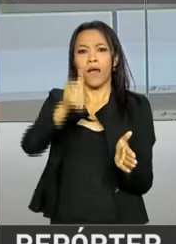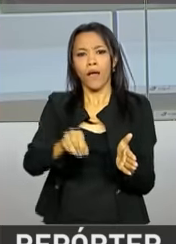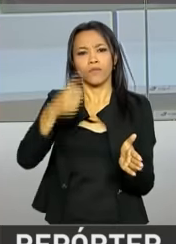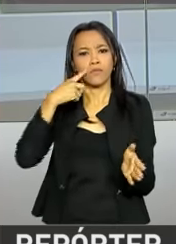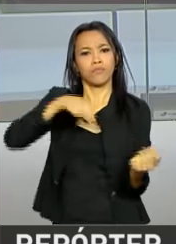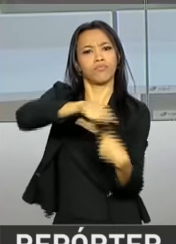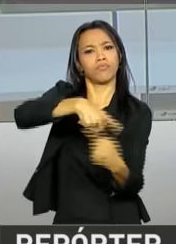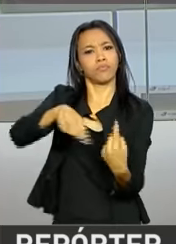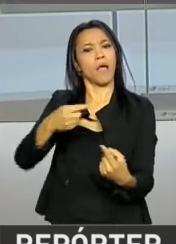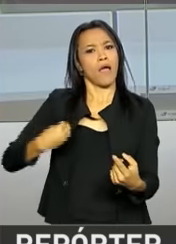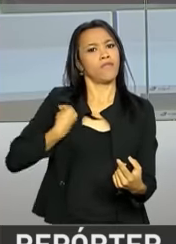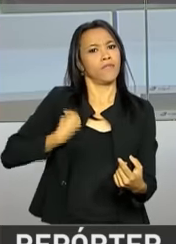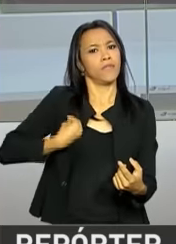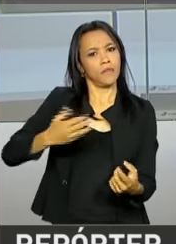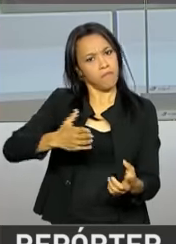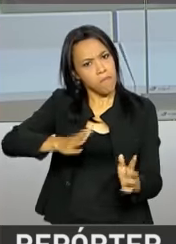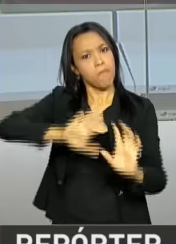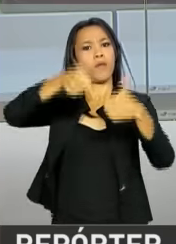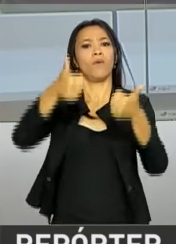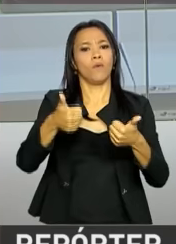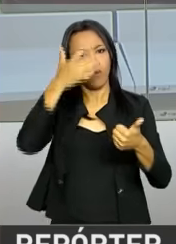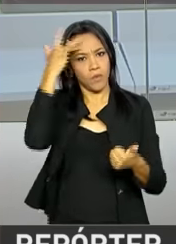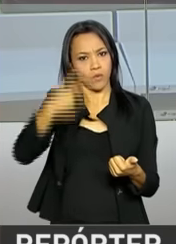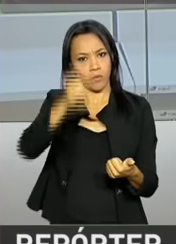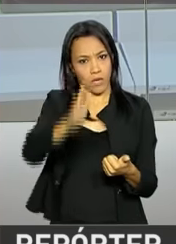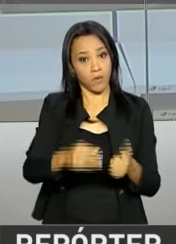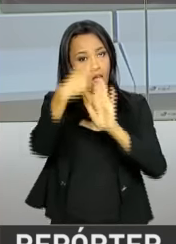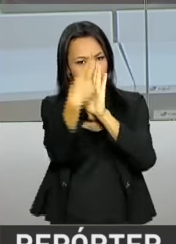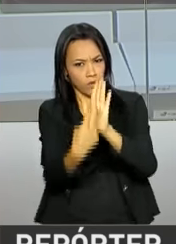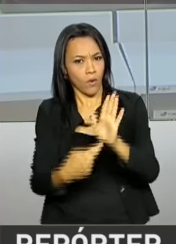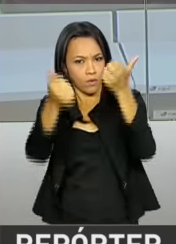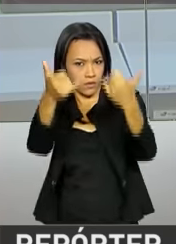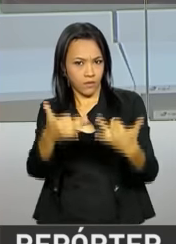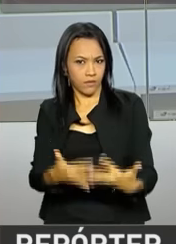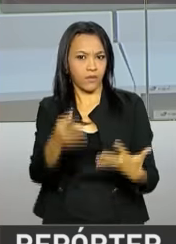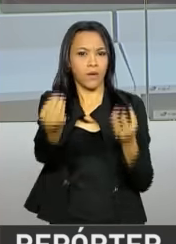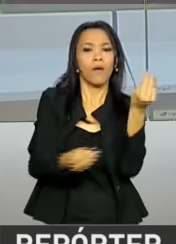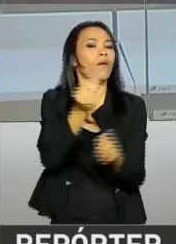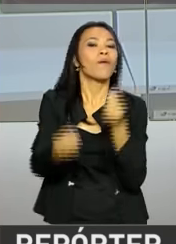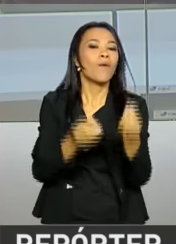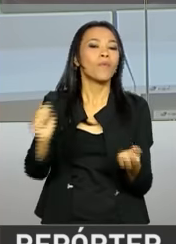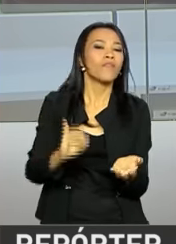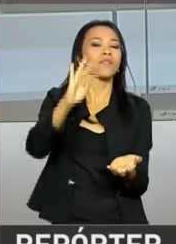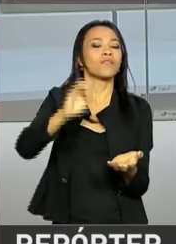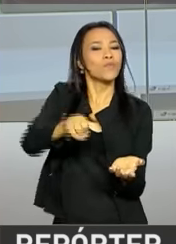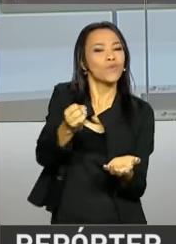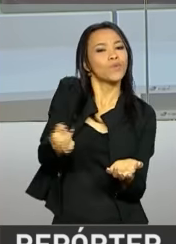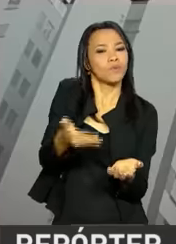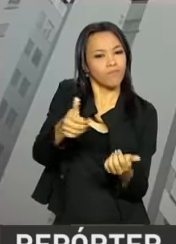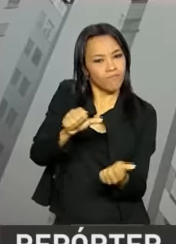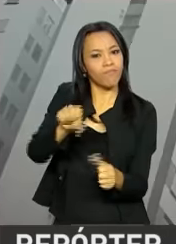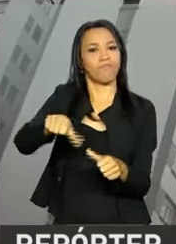custo de vida do brasileiro o relatório Focus do Banco Central traz projeções de melhora na inflação e nos